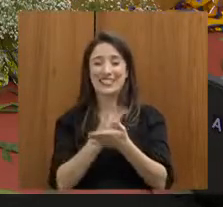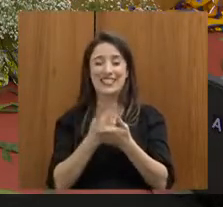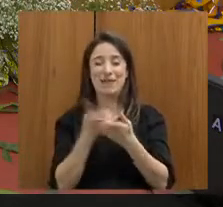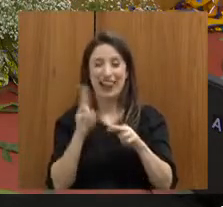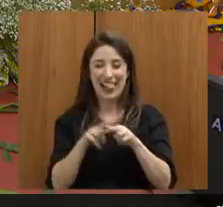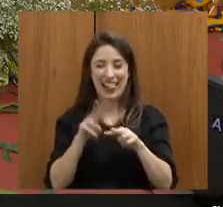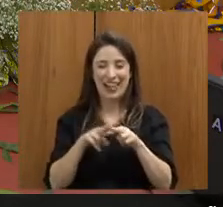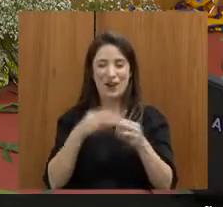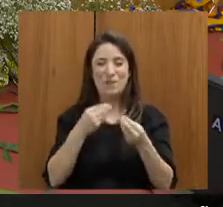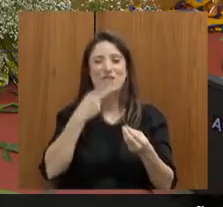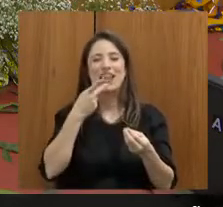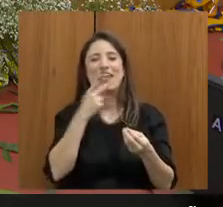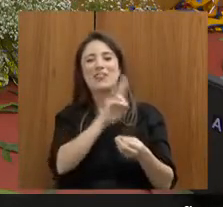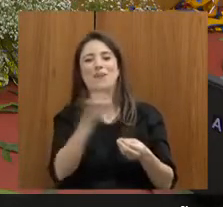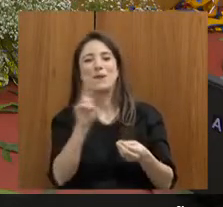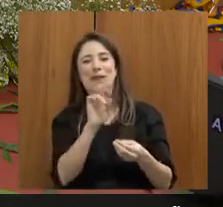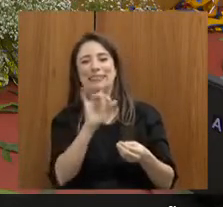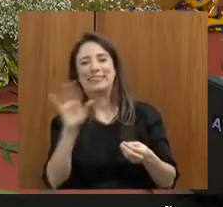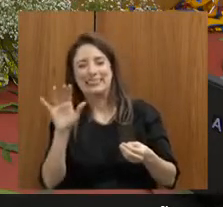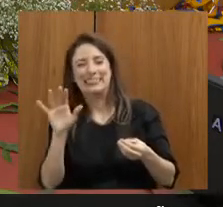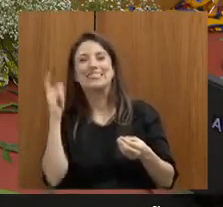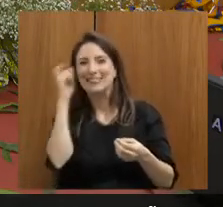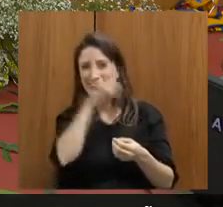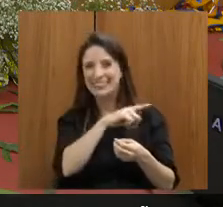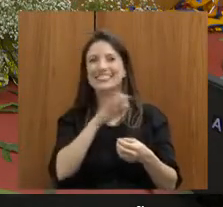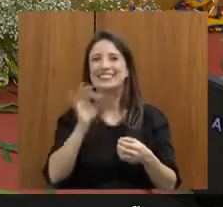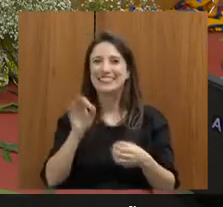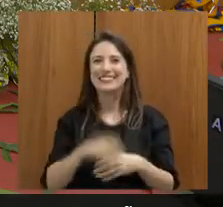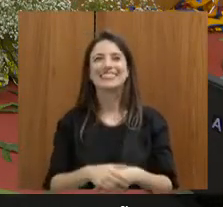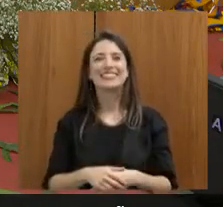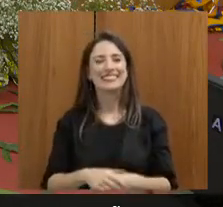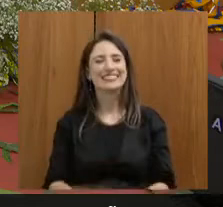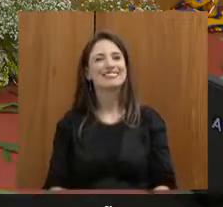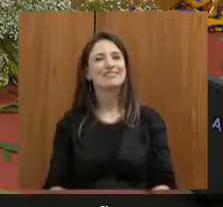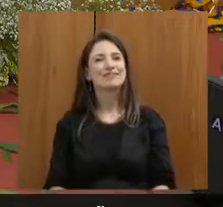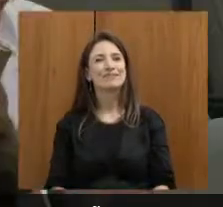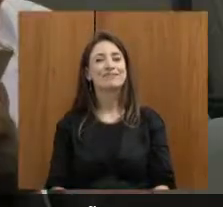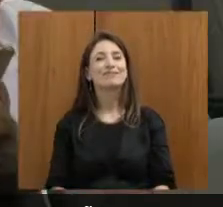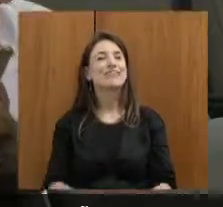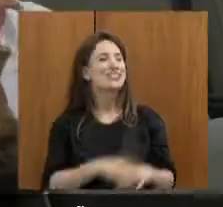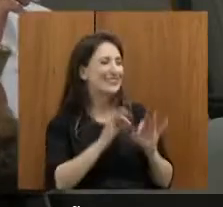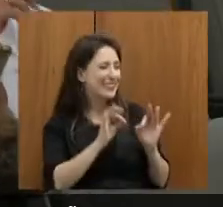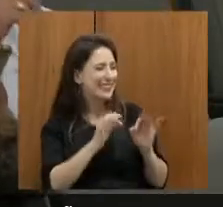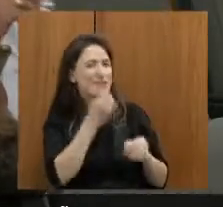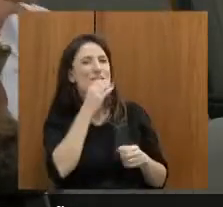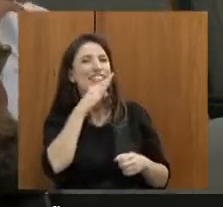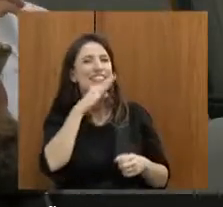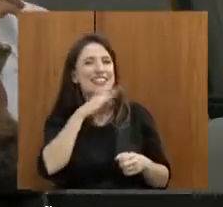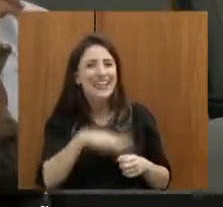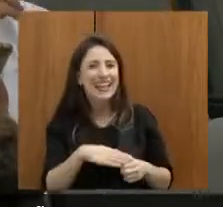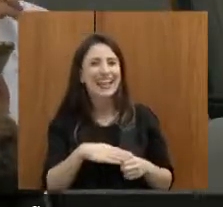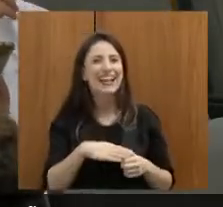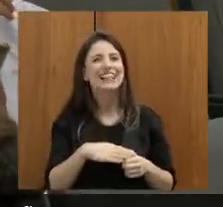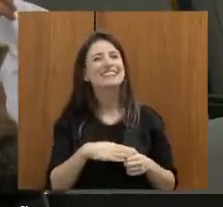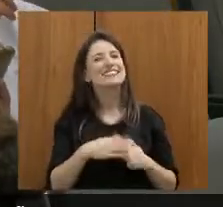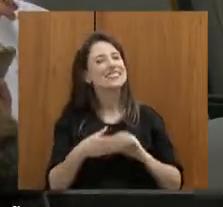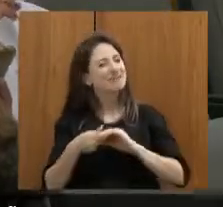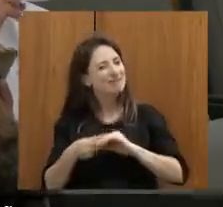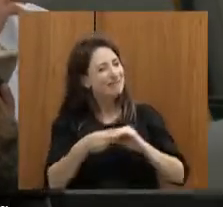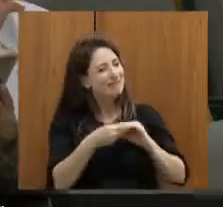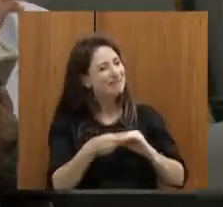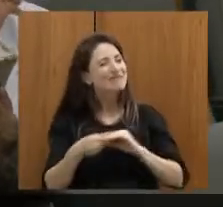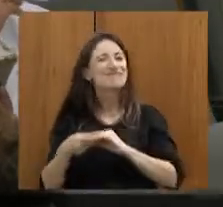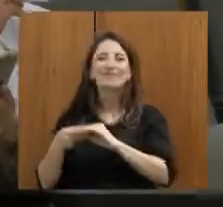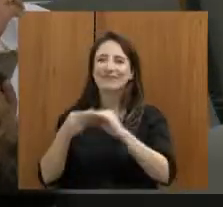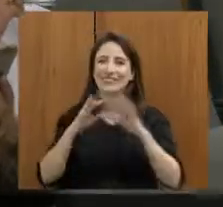tudo e não é com certeza por favor Boa tarde saudações tradicionais abençoe